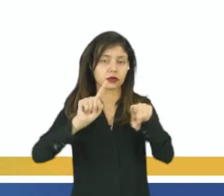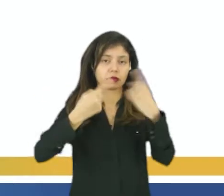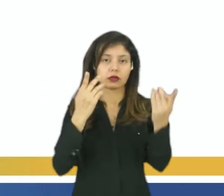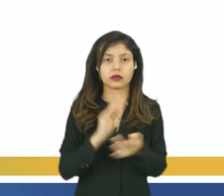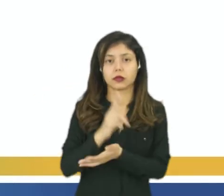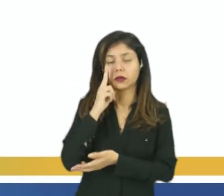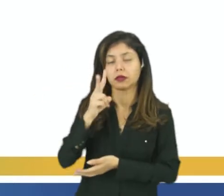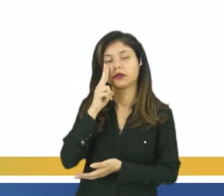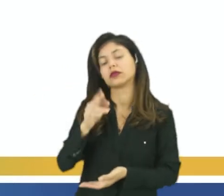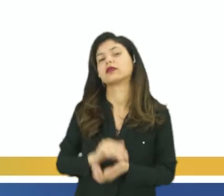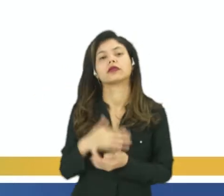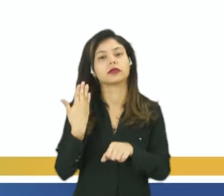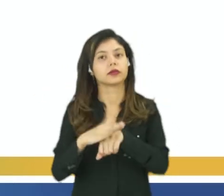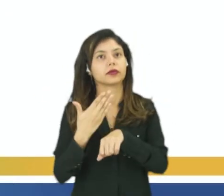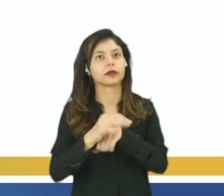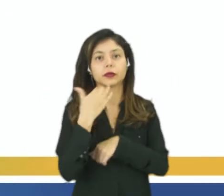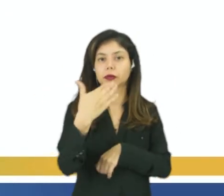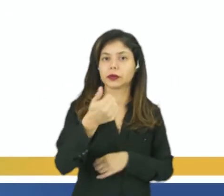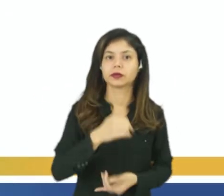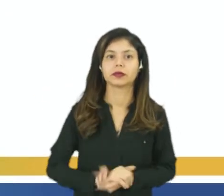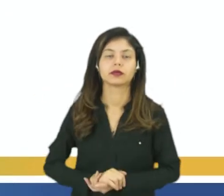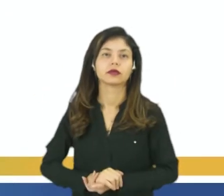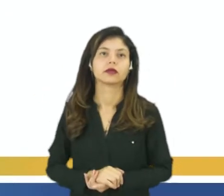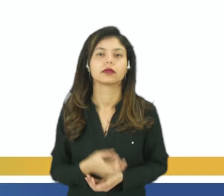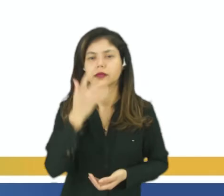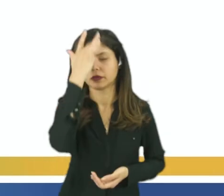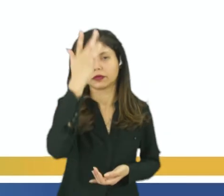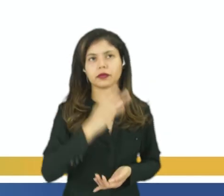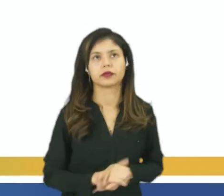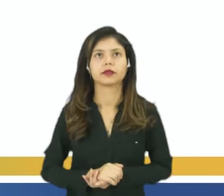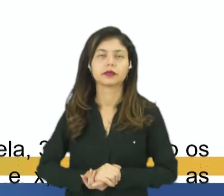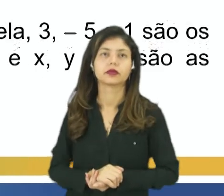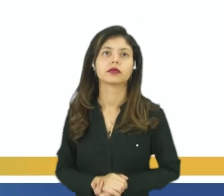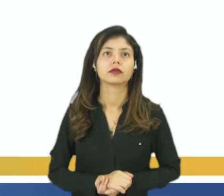vão ver isso na prática, tudo bem? É bem facinho.